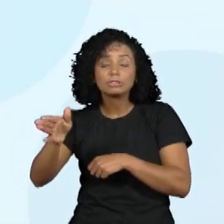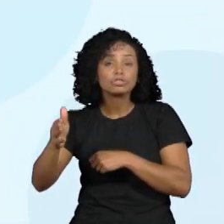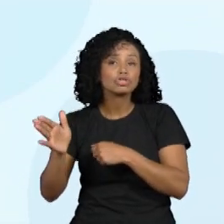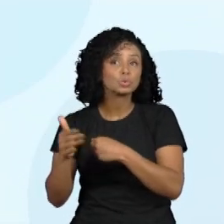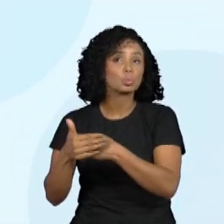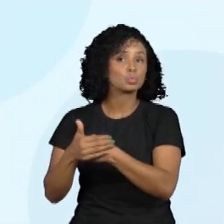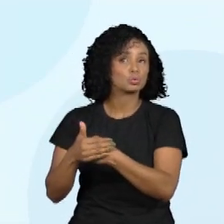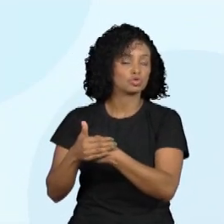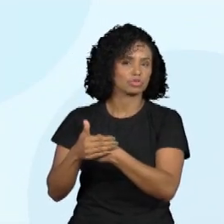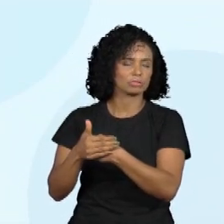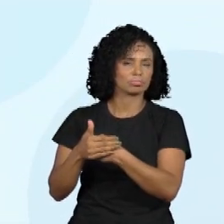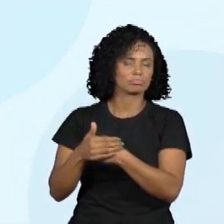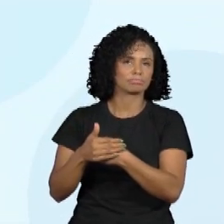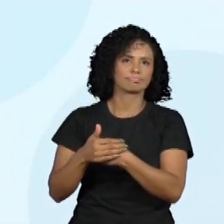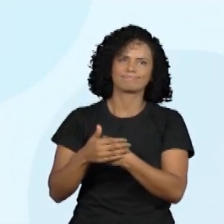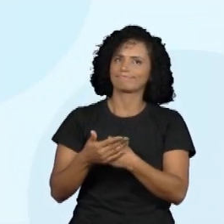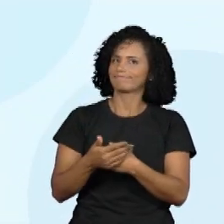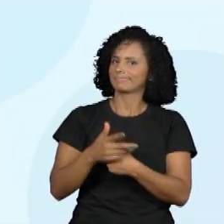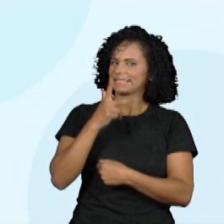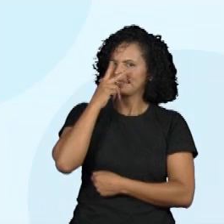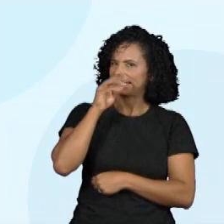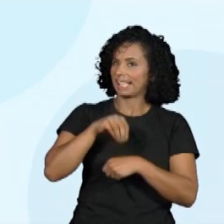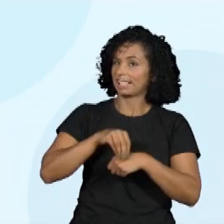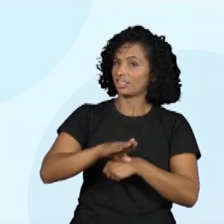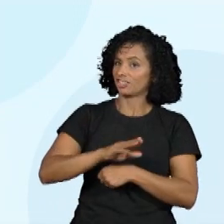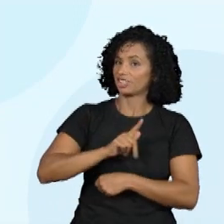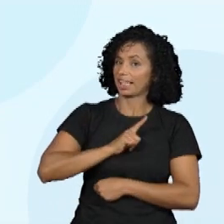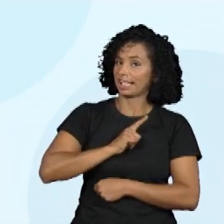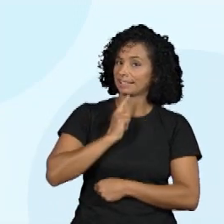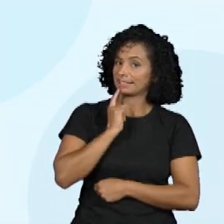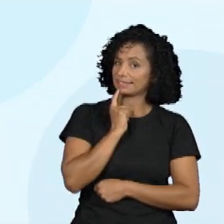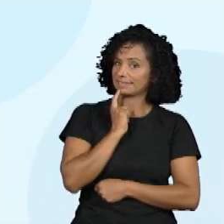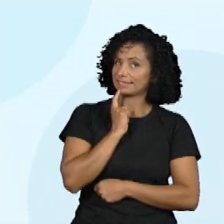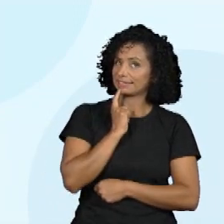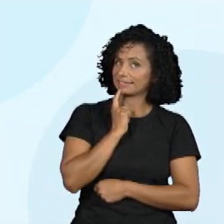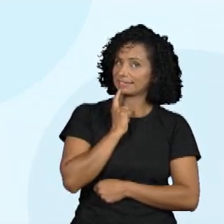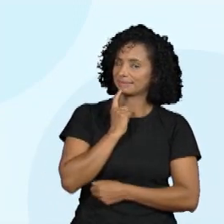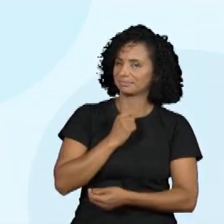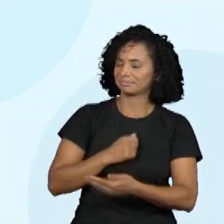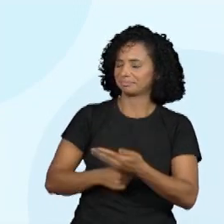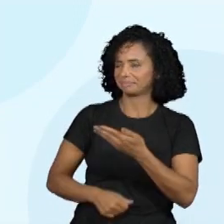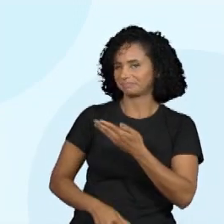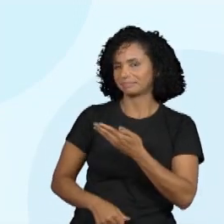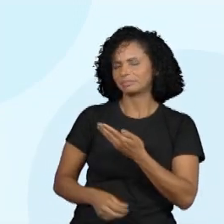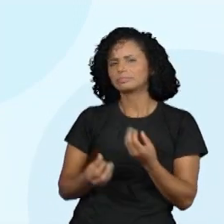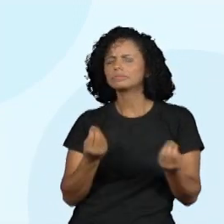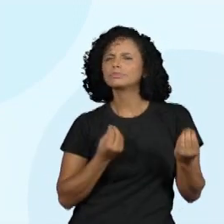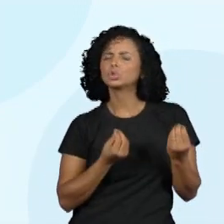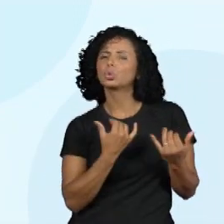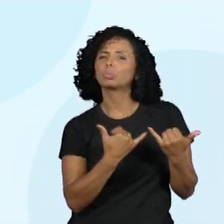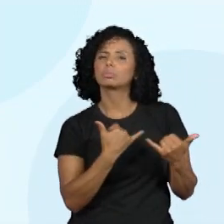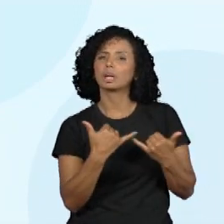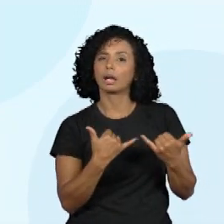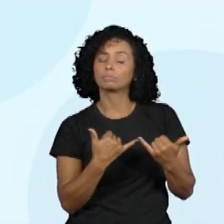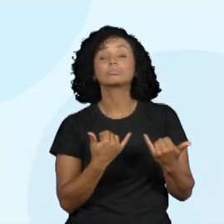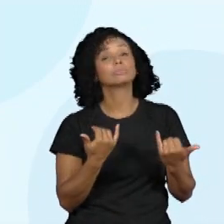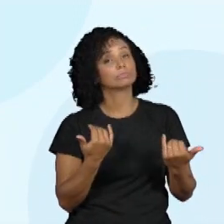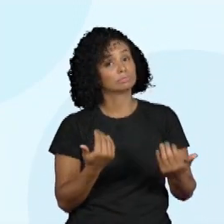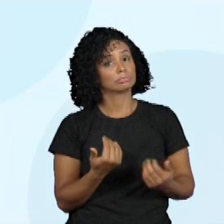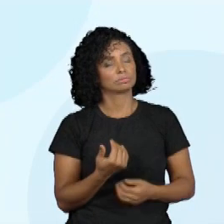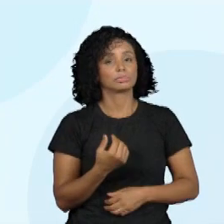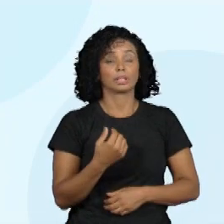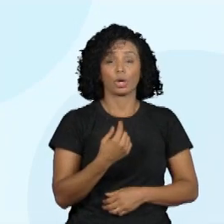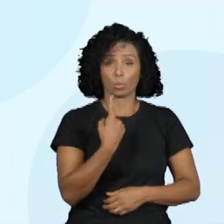traz pistas de qual brincadeira é? Olha só. Como brincar? Um dos participantes fica